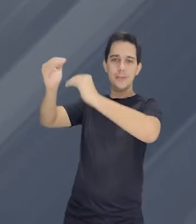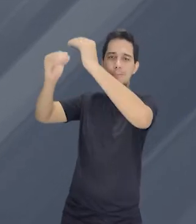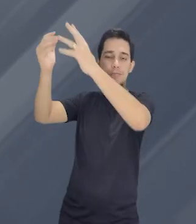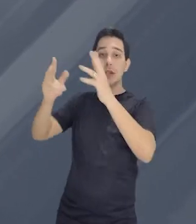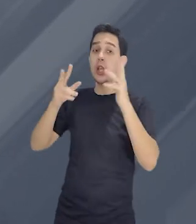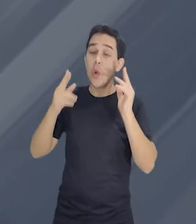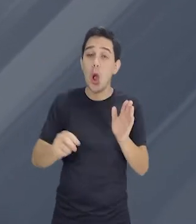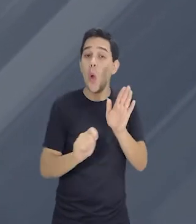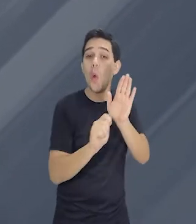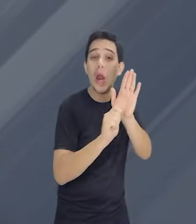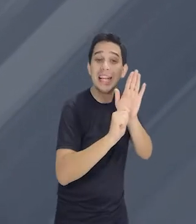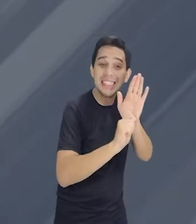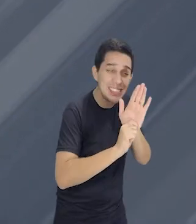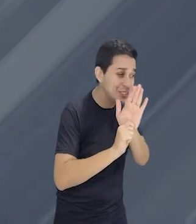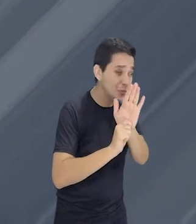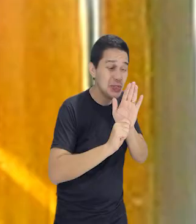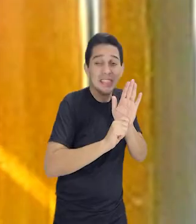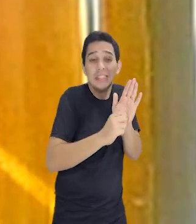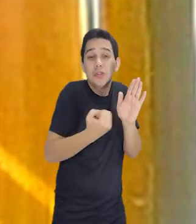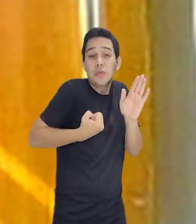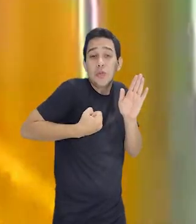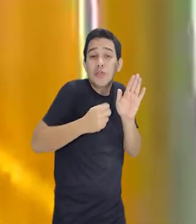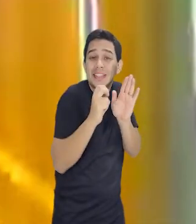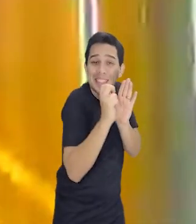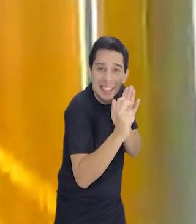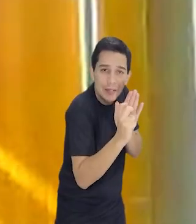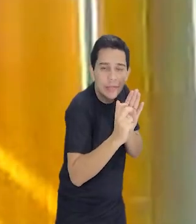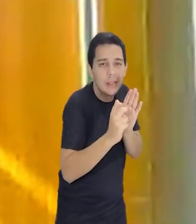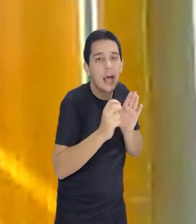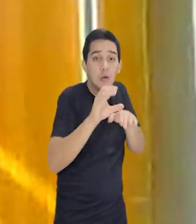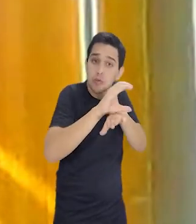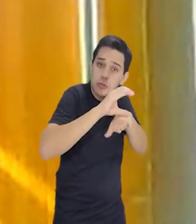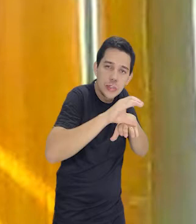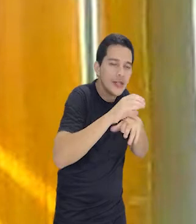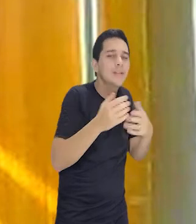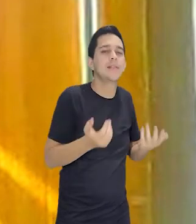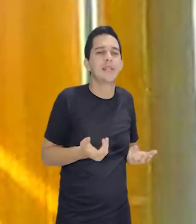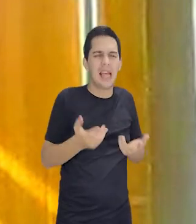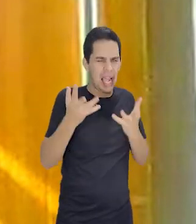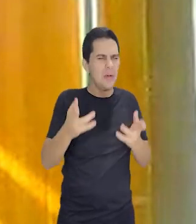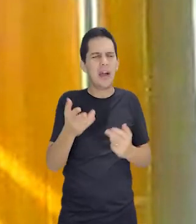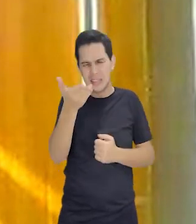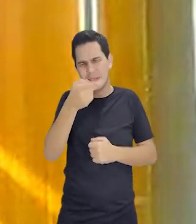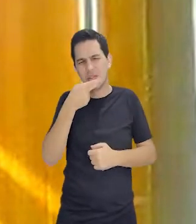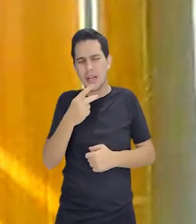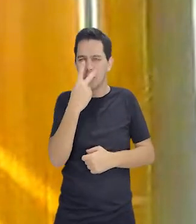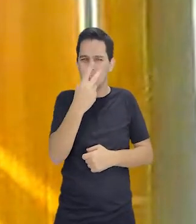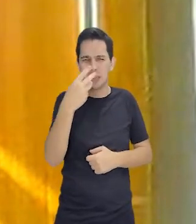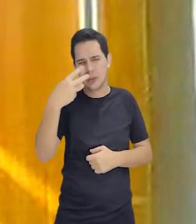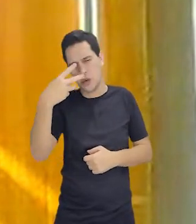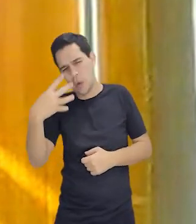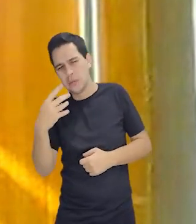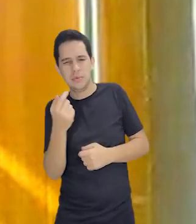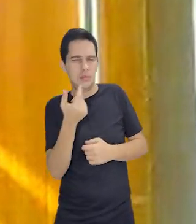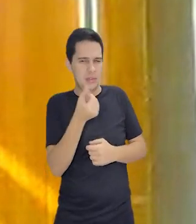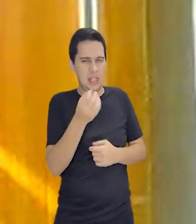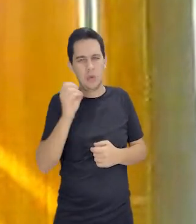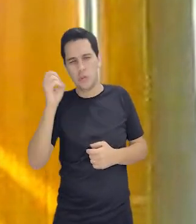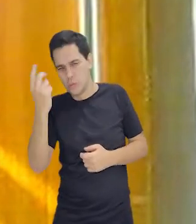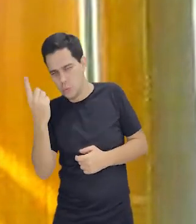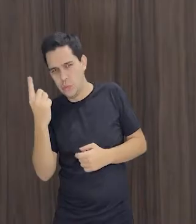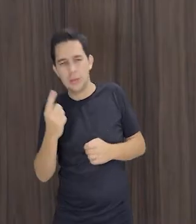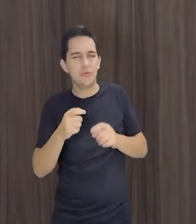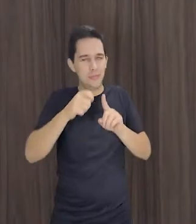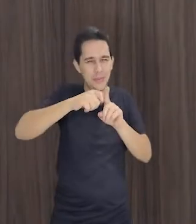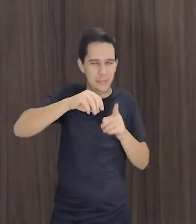da Procuradoria-Geral de Justiça, a que você citou, a 2402 de 2021, que ampliou as atribuições da